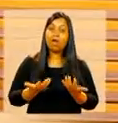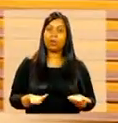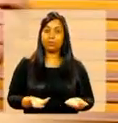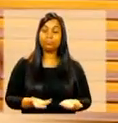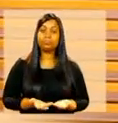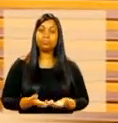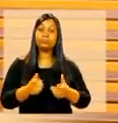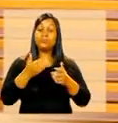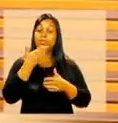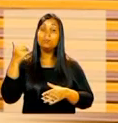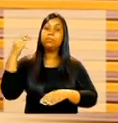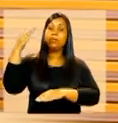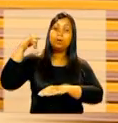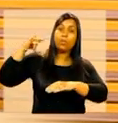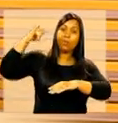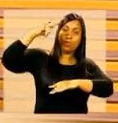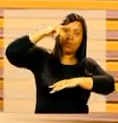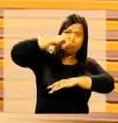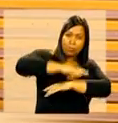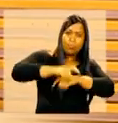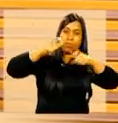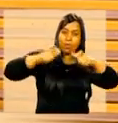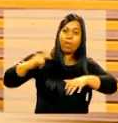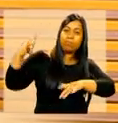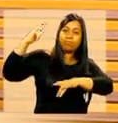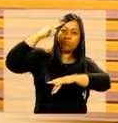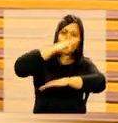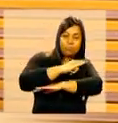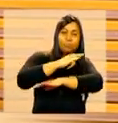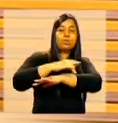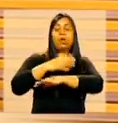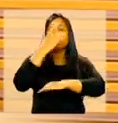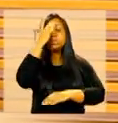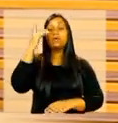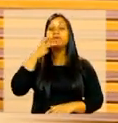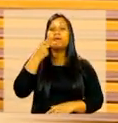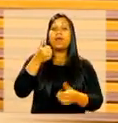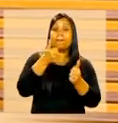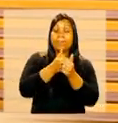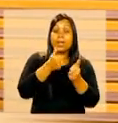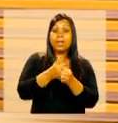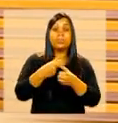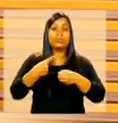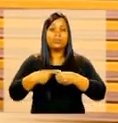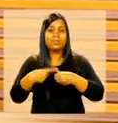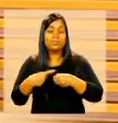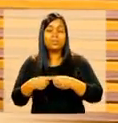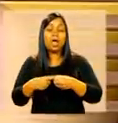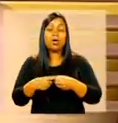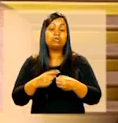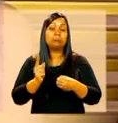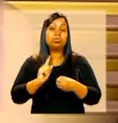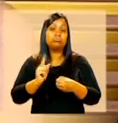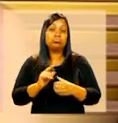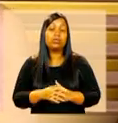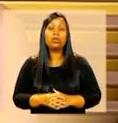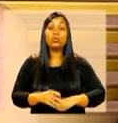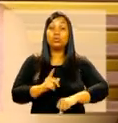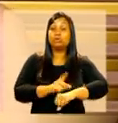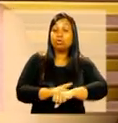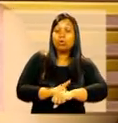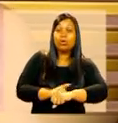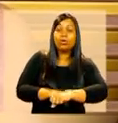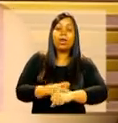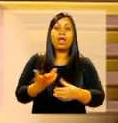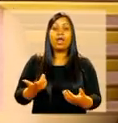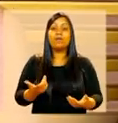melhor aeroporto, às vezes, né? A pessoa acha que aquele aeroporto é do lado da cidade, mas não é, né? Os horários, né? De repente você,